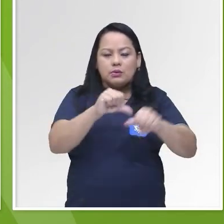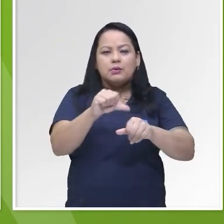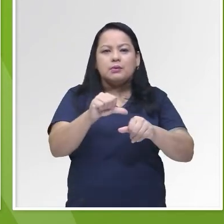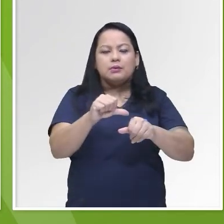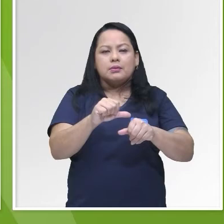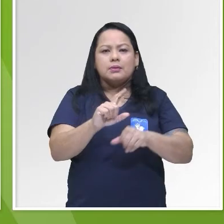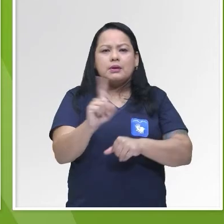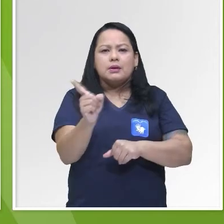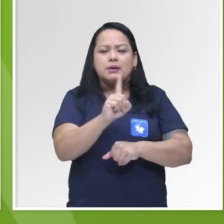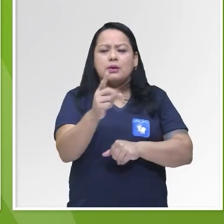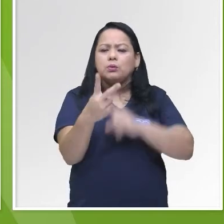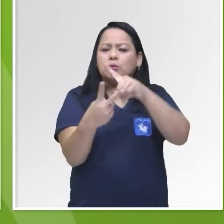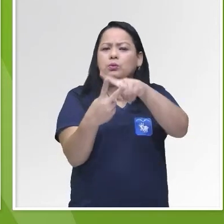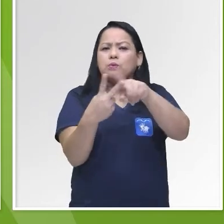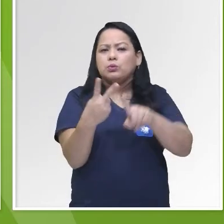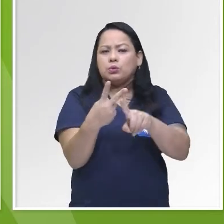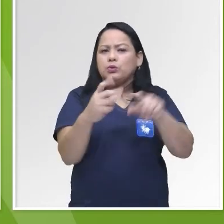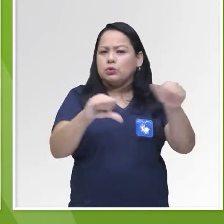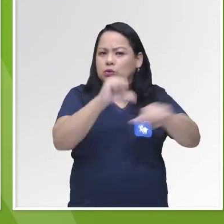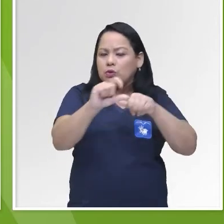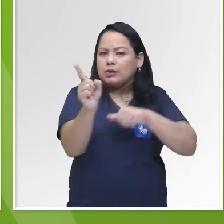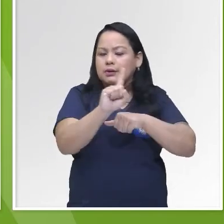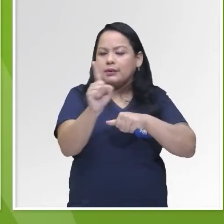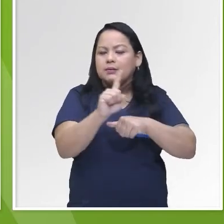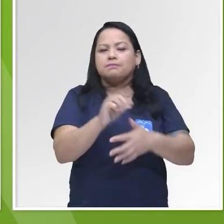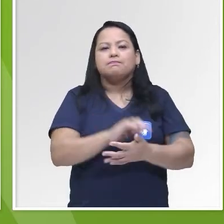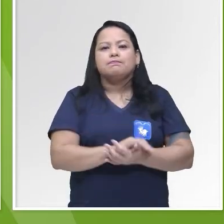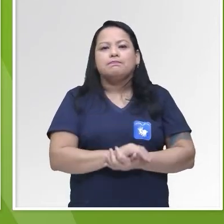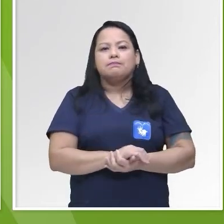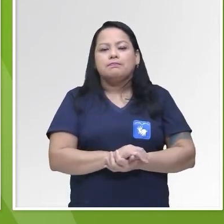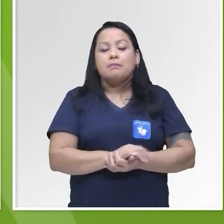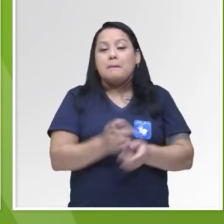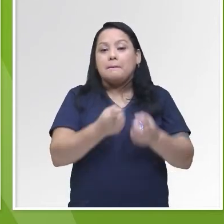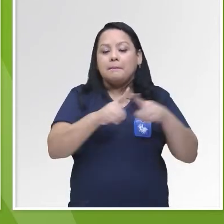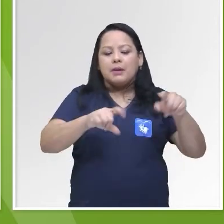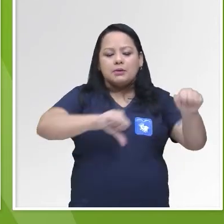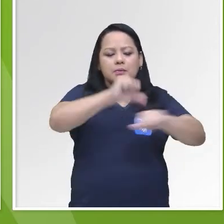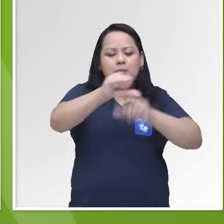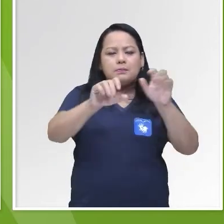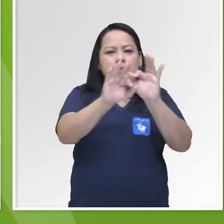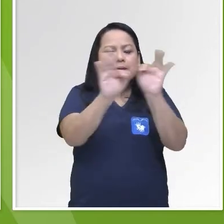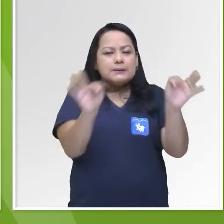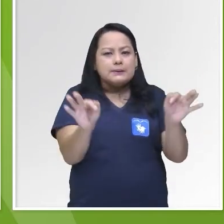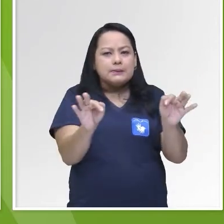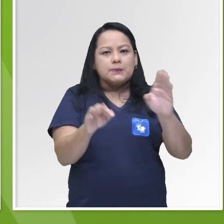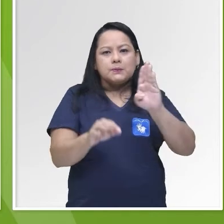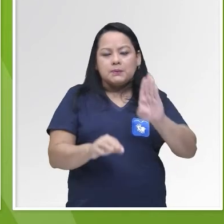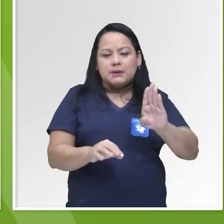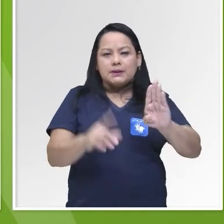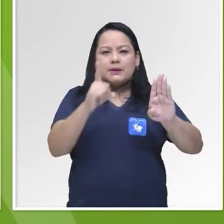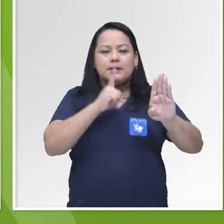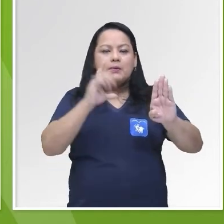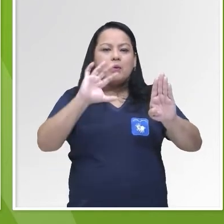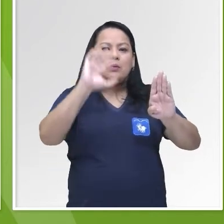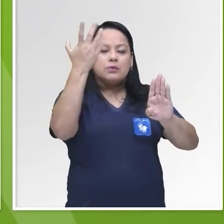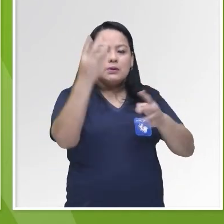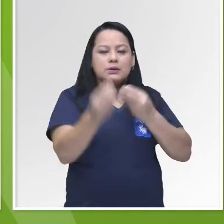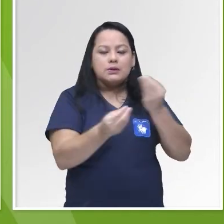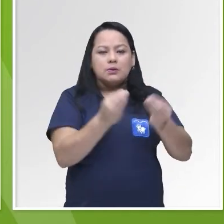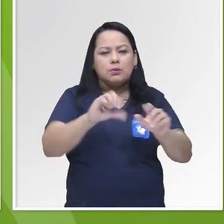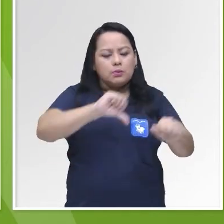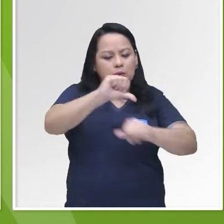não foi dupla, né? Eu posso dizer que foi uma troca simples. O B, ele houve uma troca,